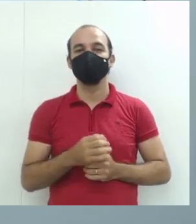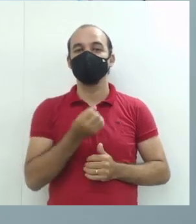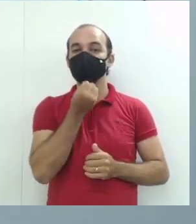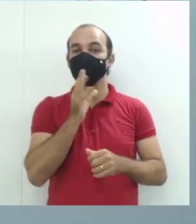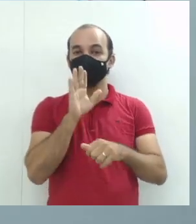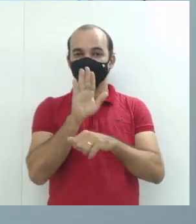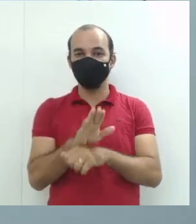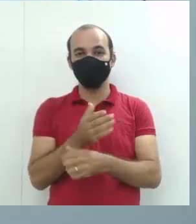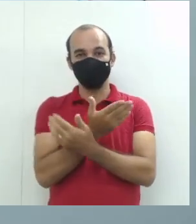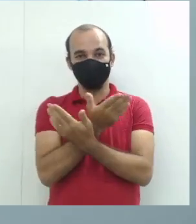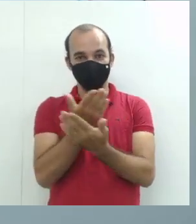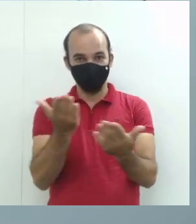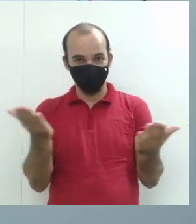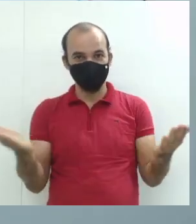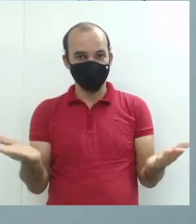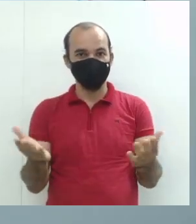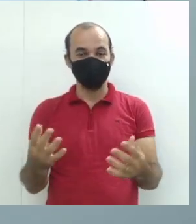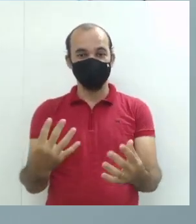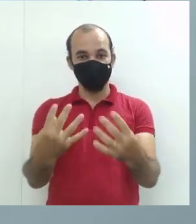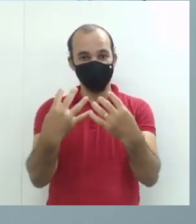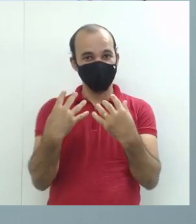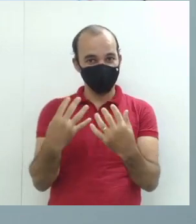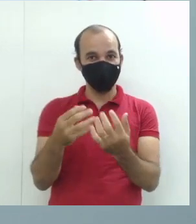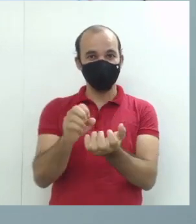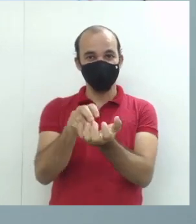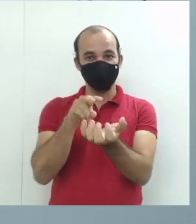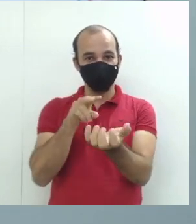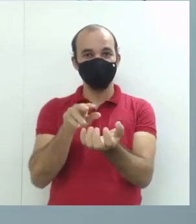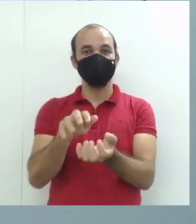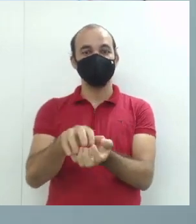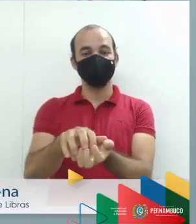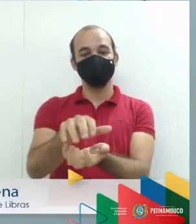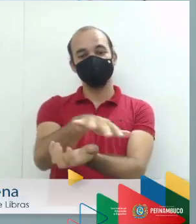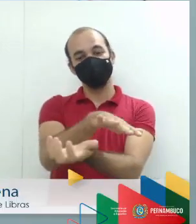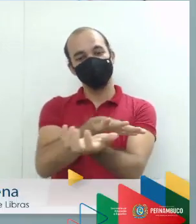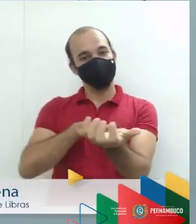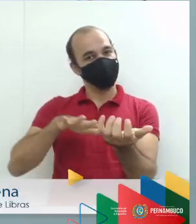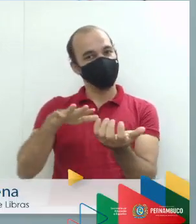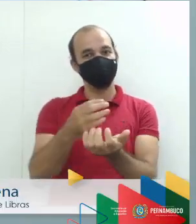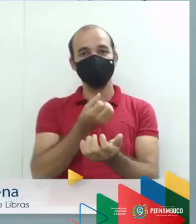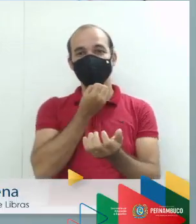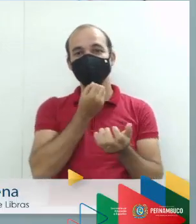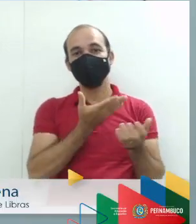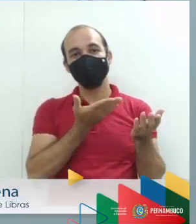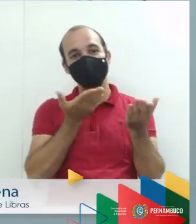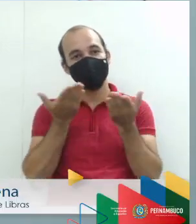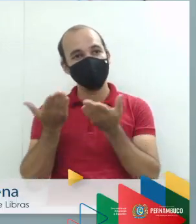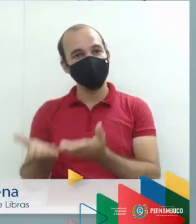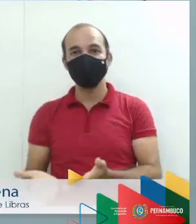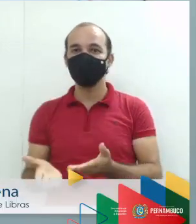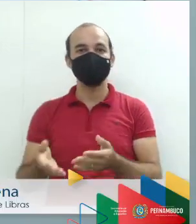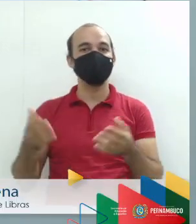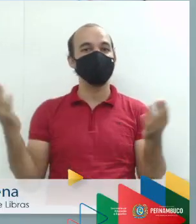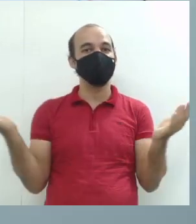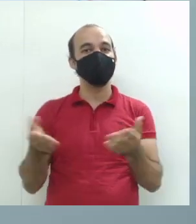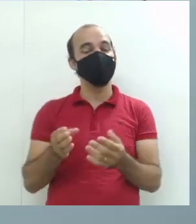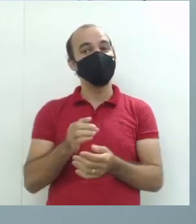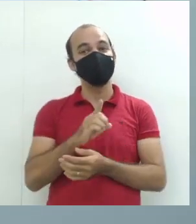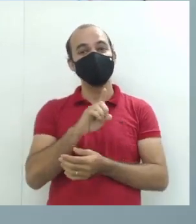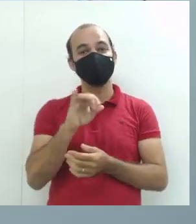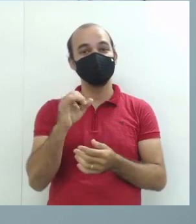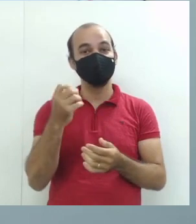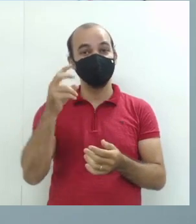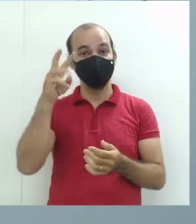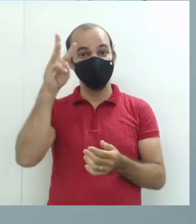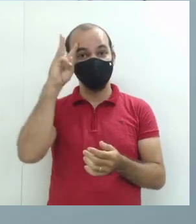boa tarde a todos vocês que nos assistem em todo o estado de Pernambuco. Sejam muito bem-vindos ao melhor dia da semana, o